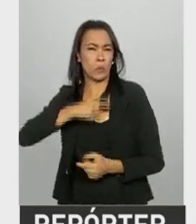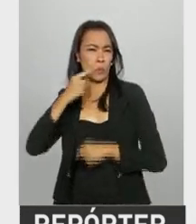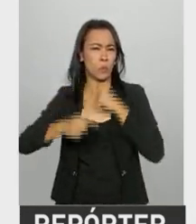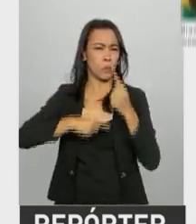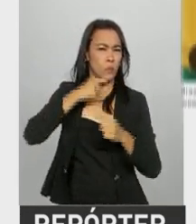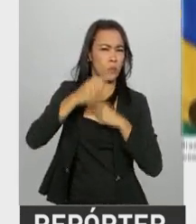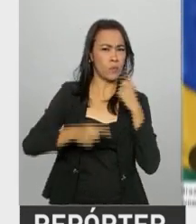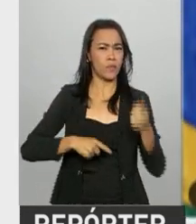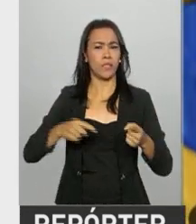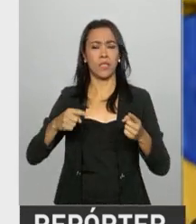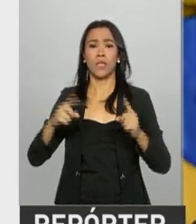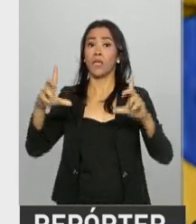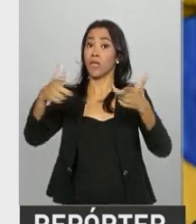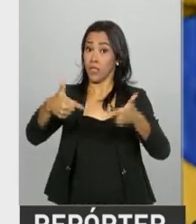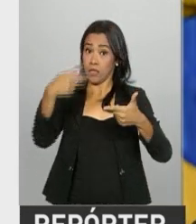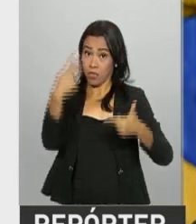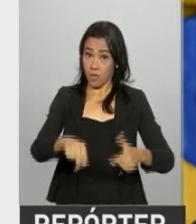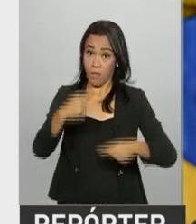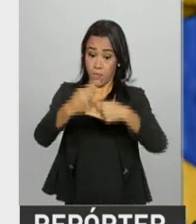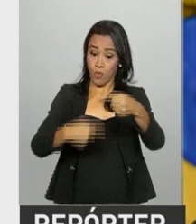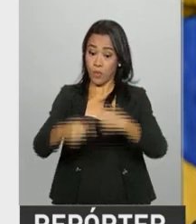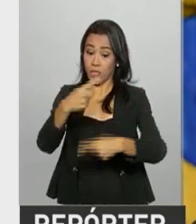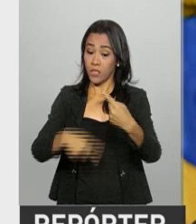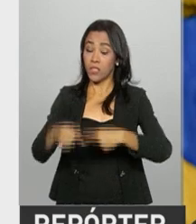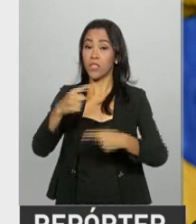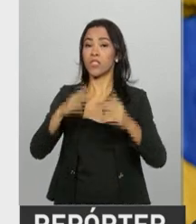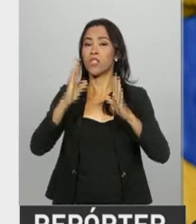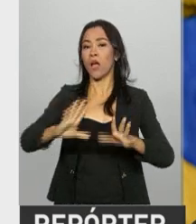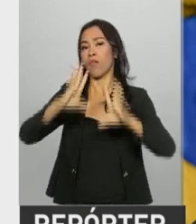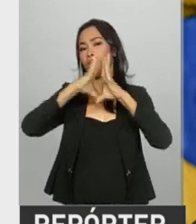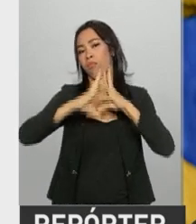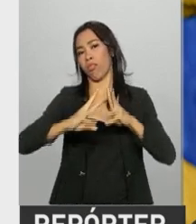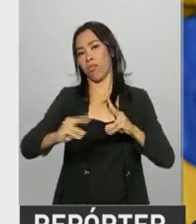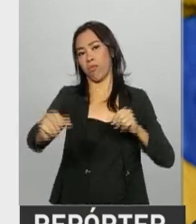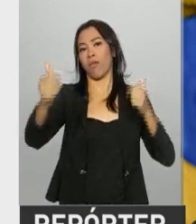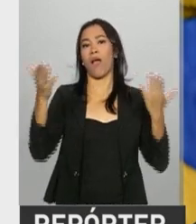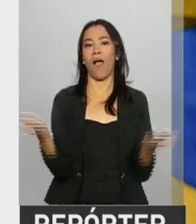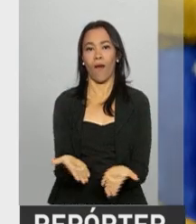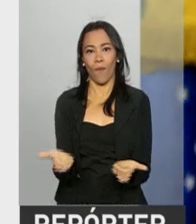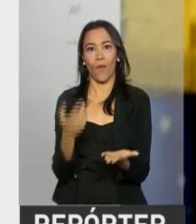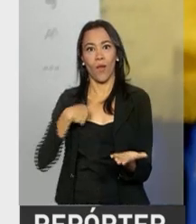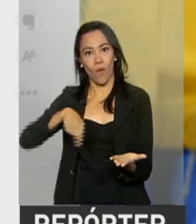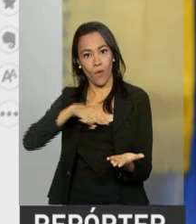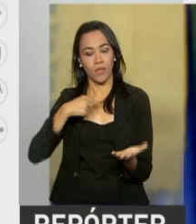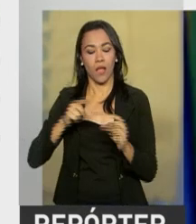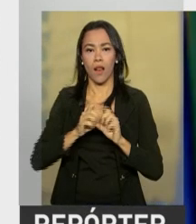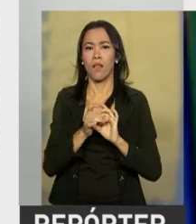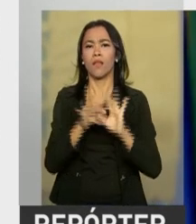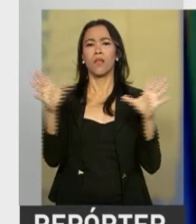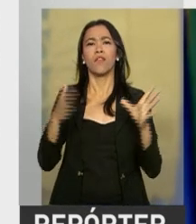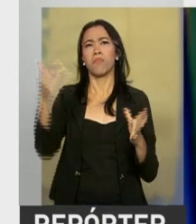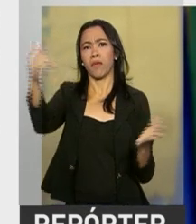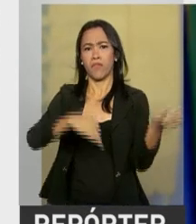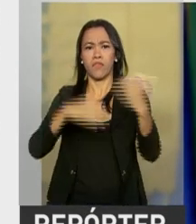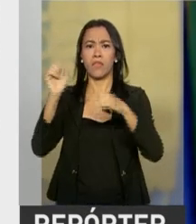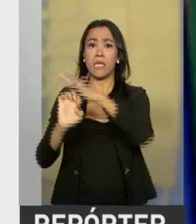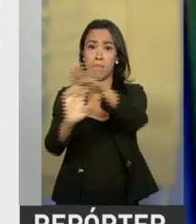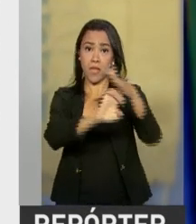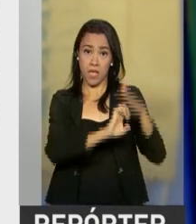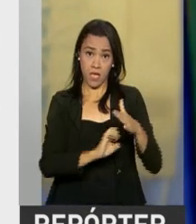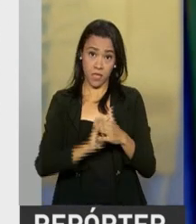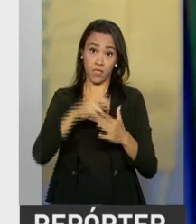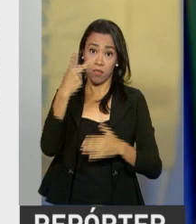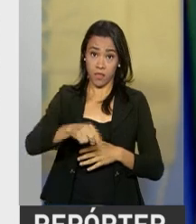país foi debelada e que agora o caminho está livre liberado para atrair entos e acabar com a pior